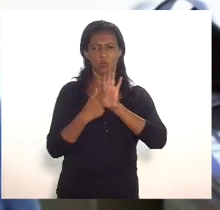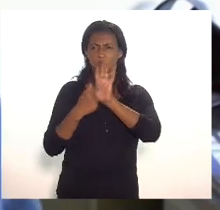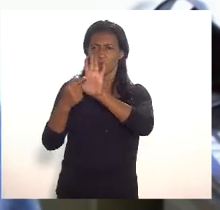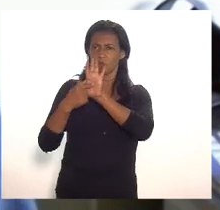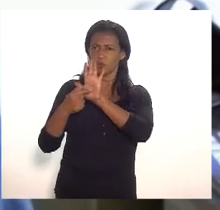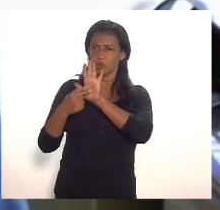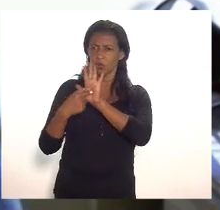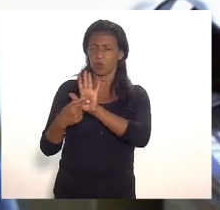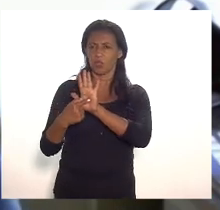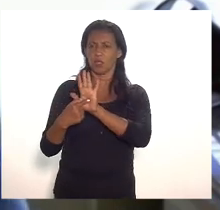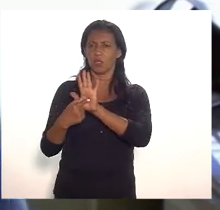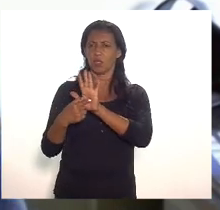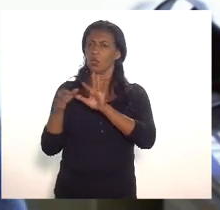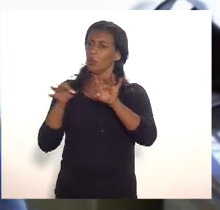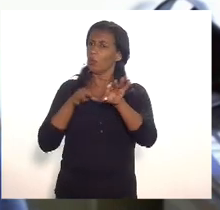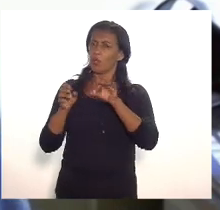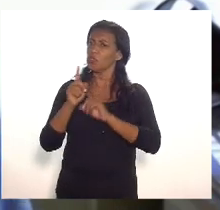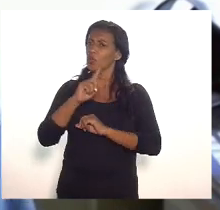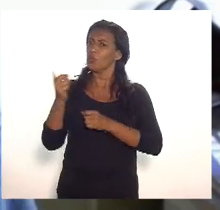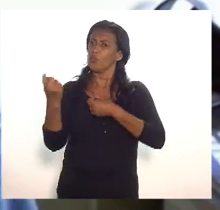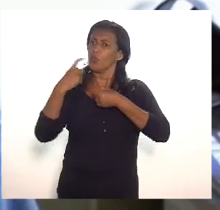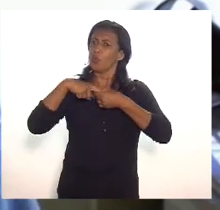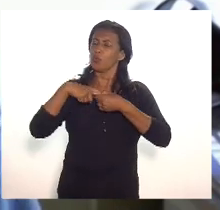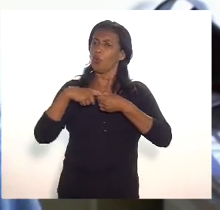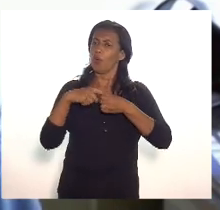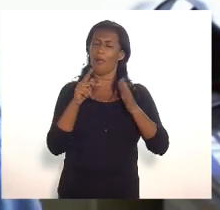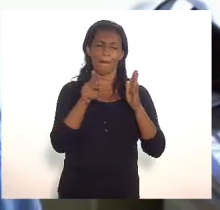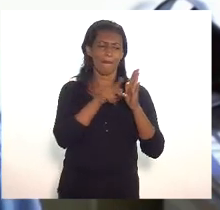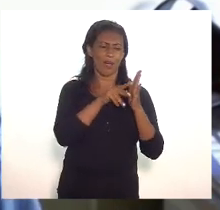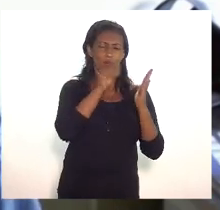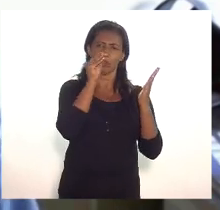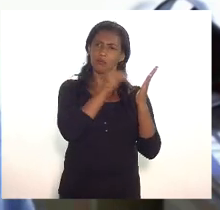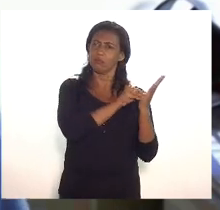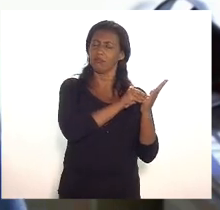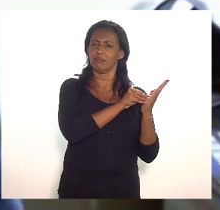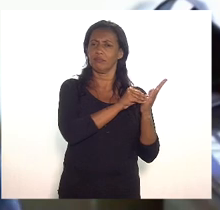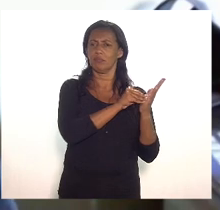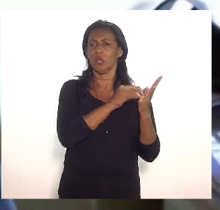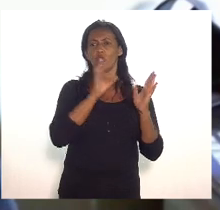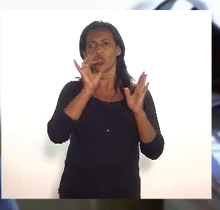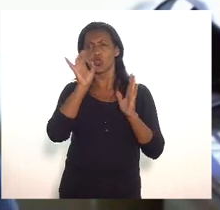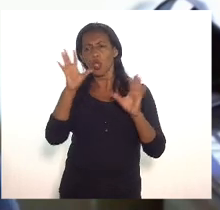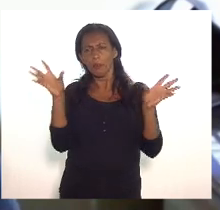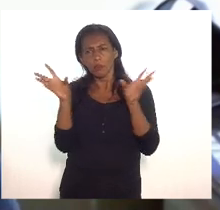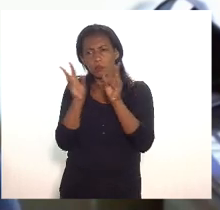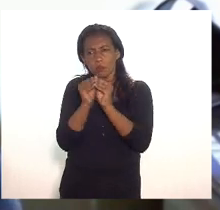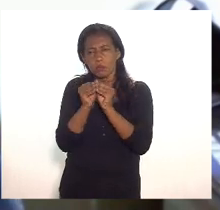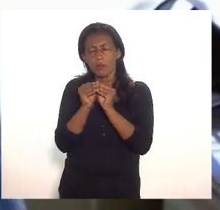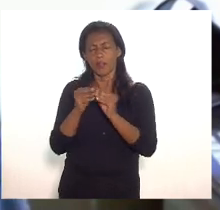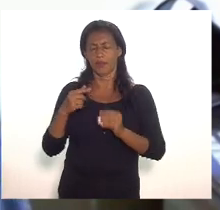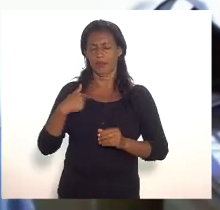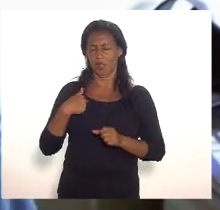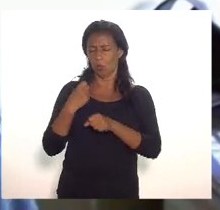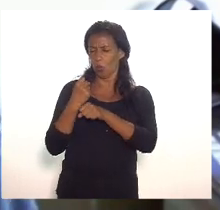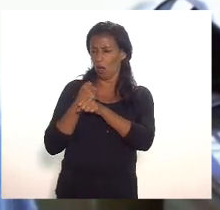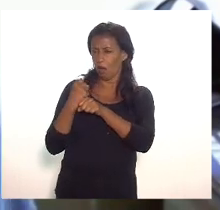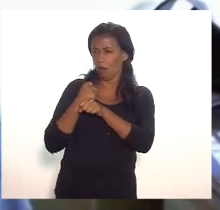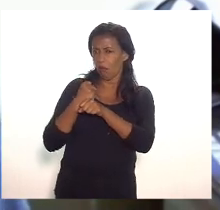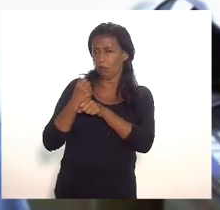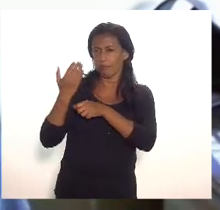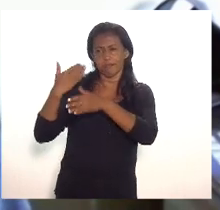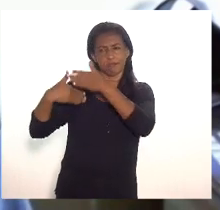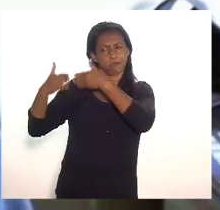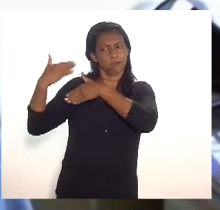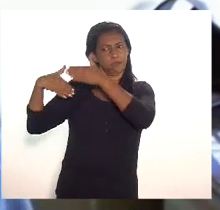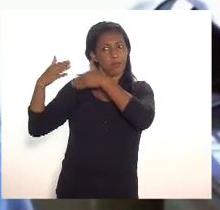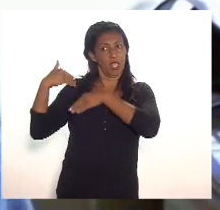projeto não voltou à pauta. Só queria, deputada Marta Rocha, para concluir, eu há muitos anos atrás, vou dar esse